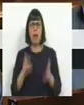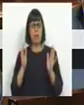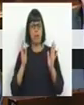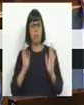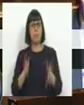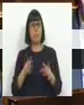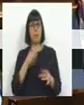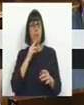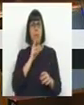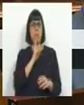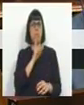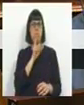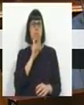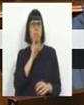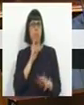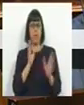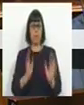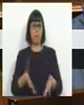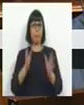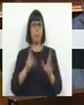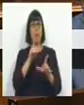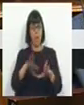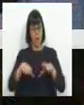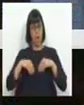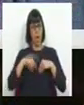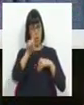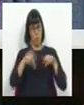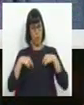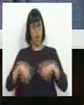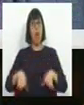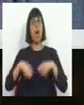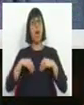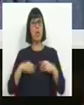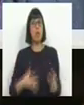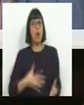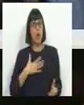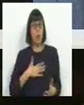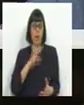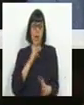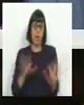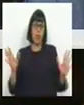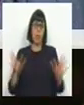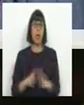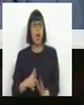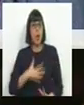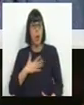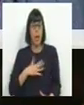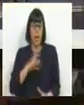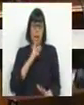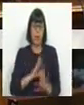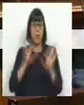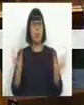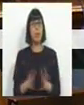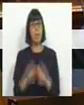escusa de disparar em todos os sentidos, assuma pura e simplesmente que não quer responder. Não quero